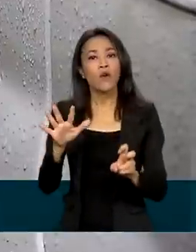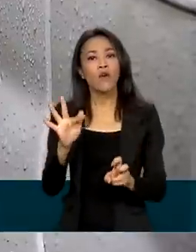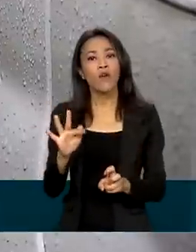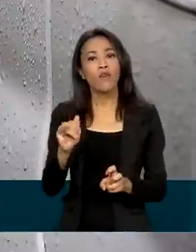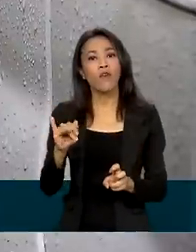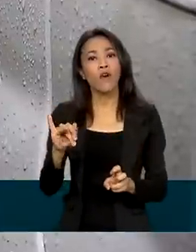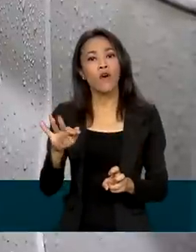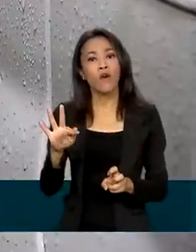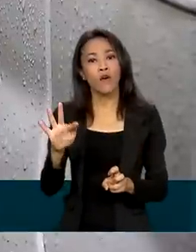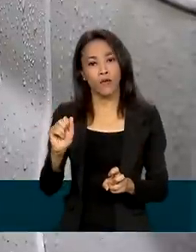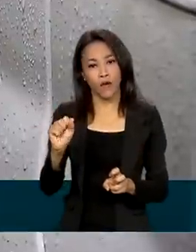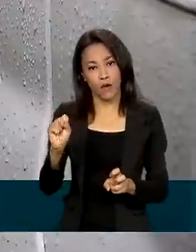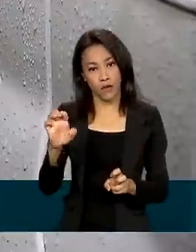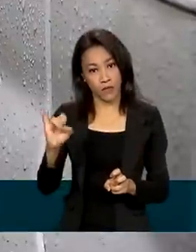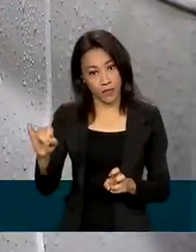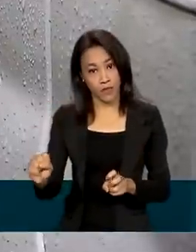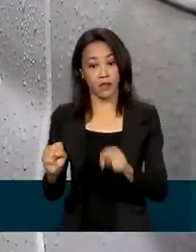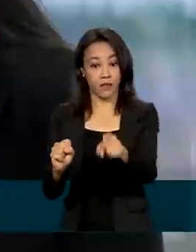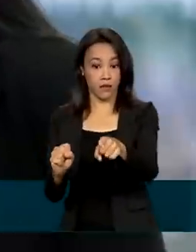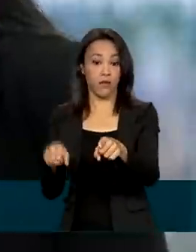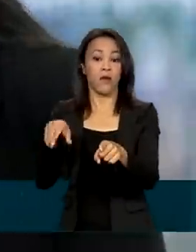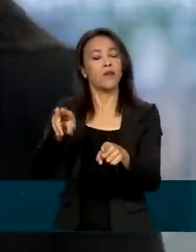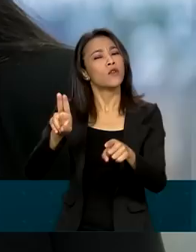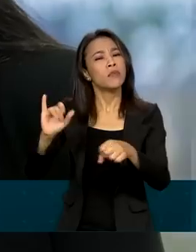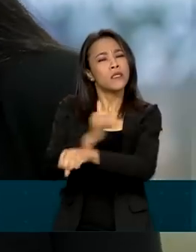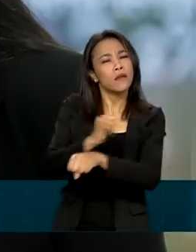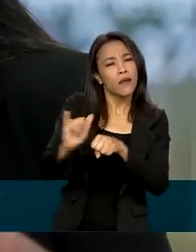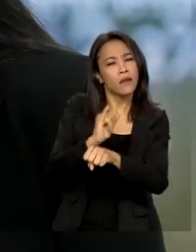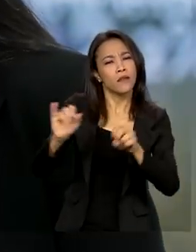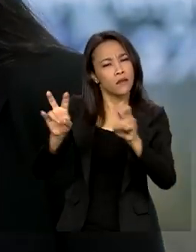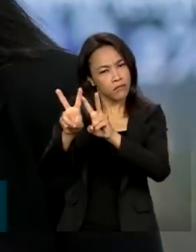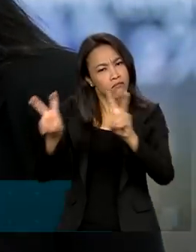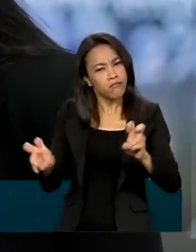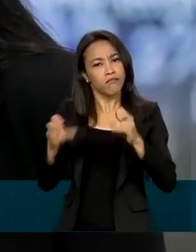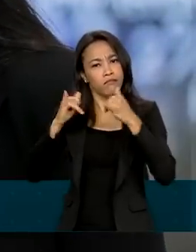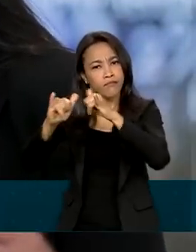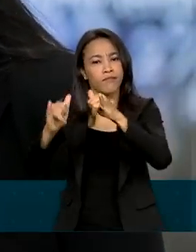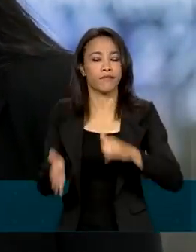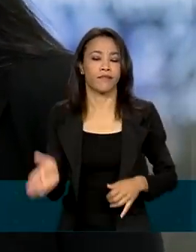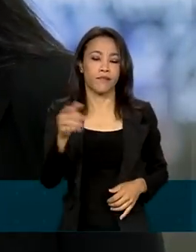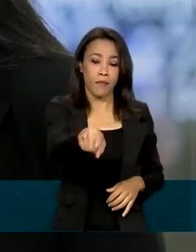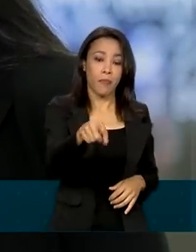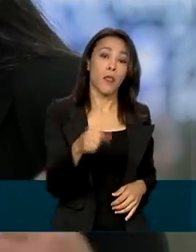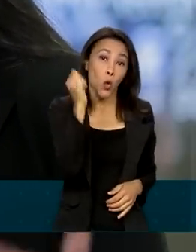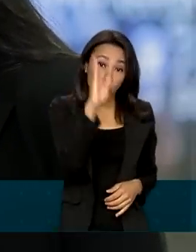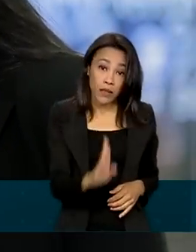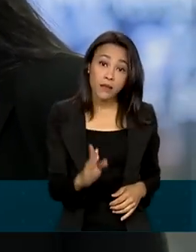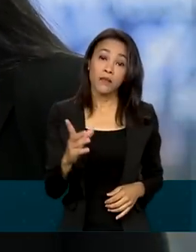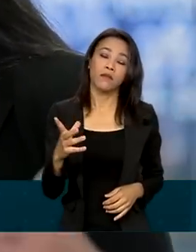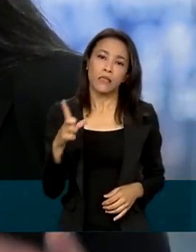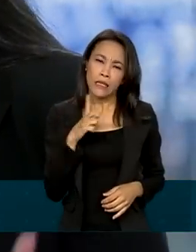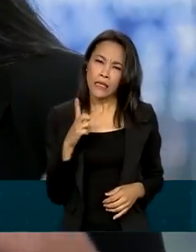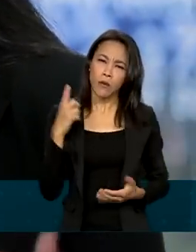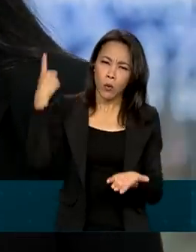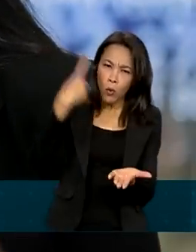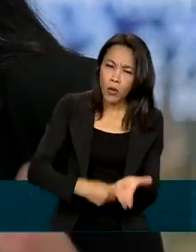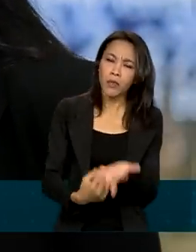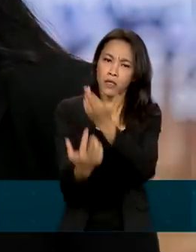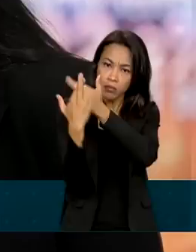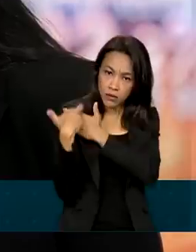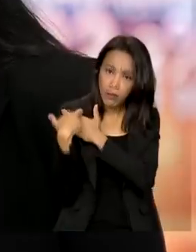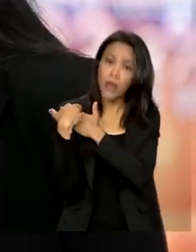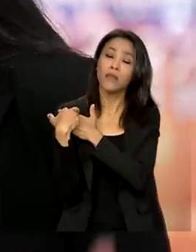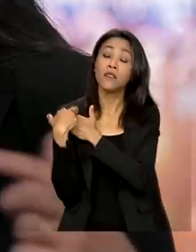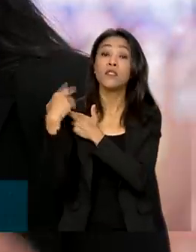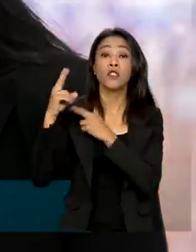descarbonização da energia utilizada no estado se o Brasil quiser ter um papel efetivo na mudança da política